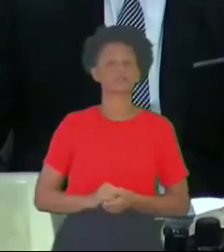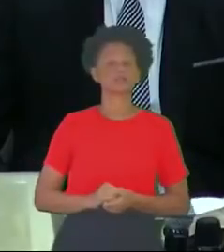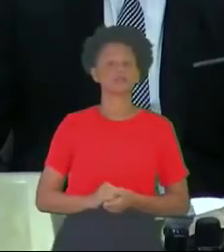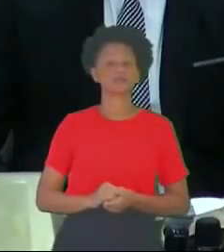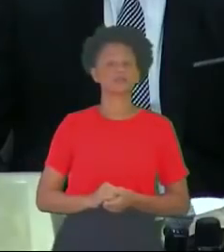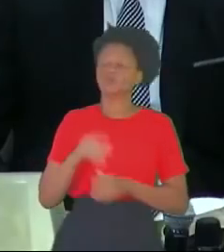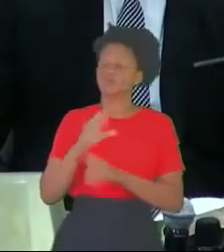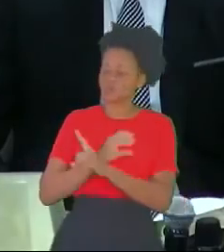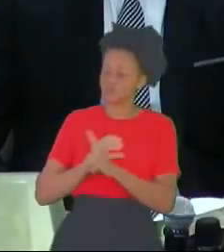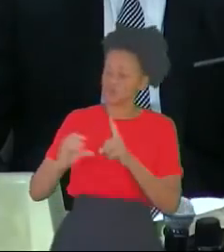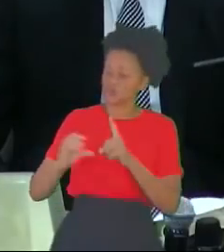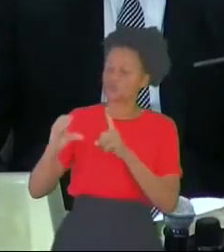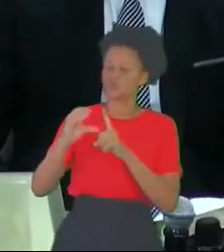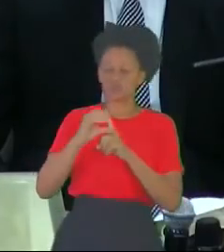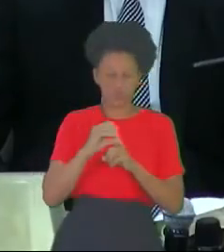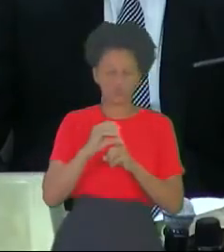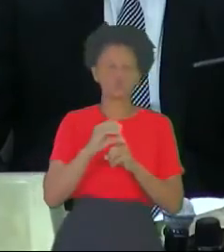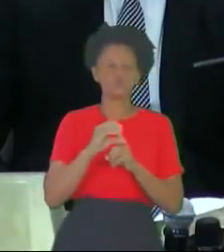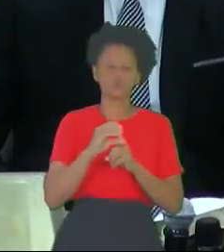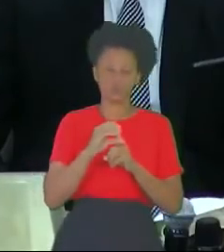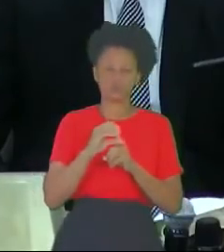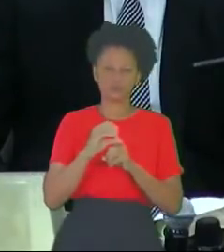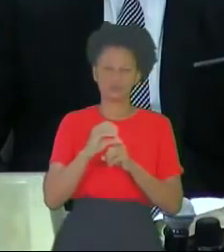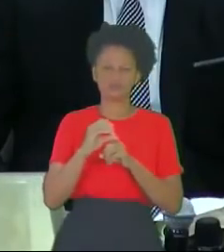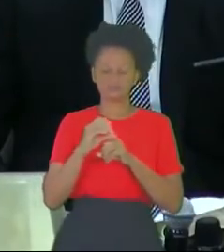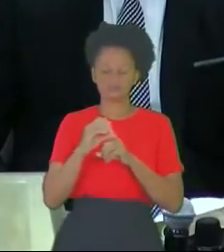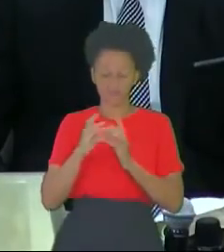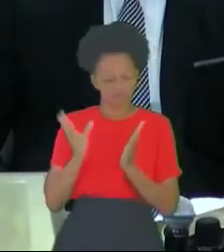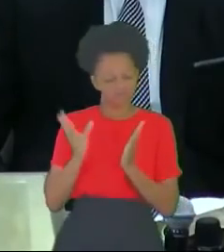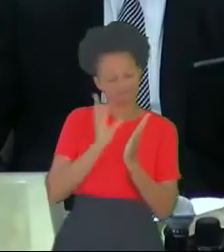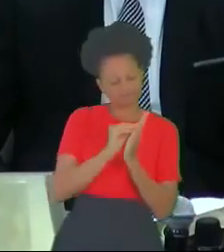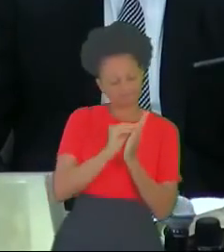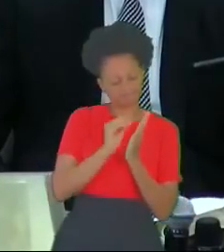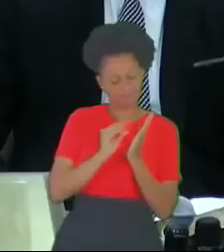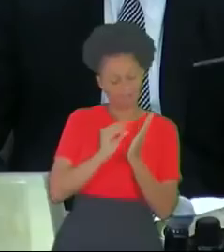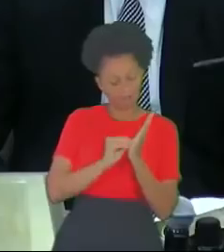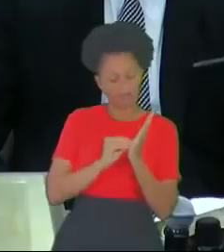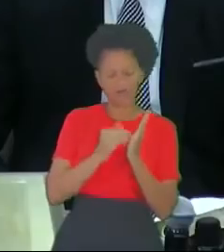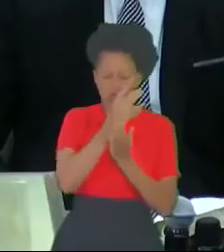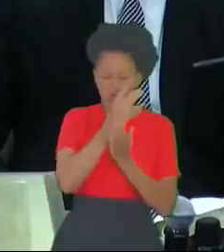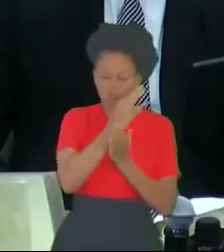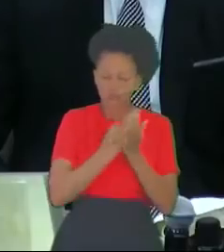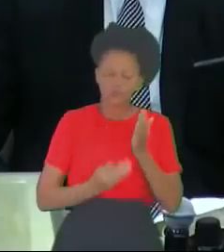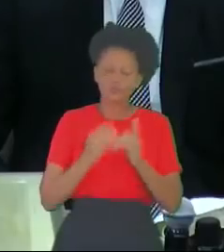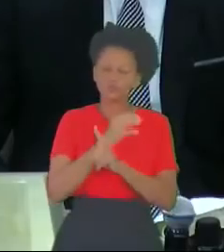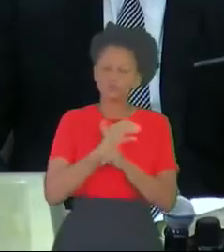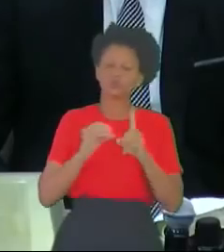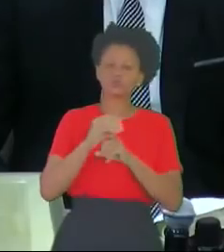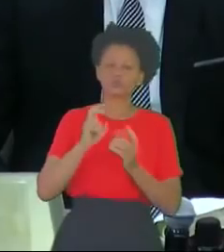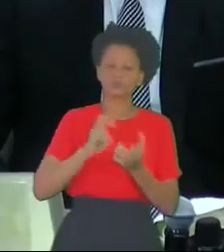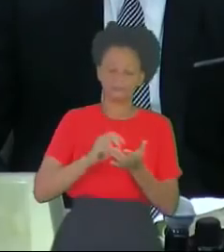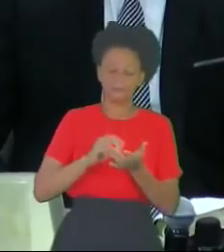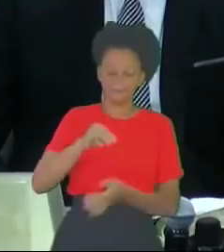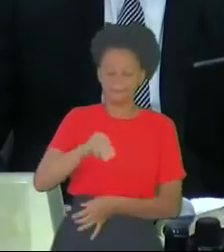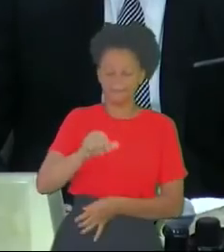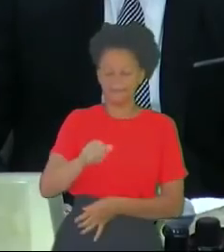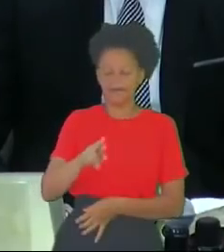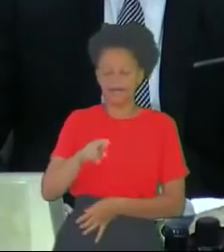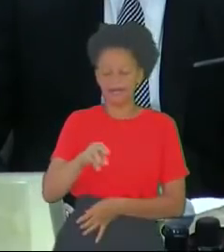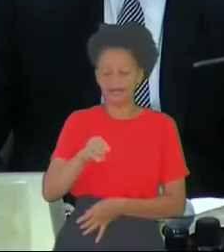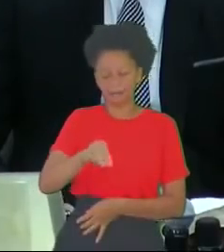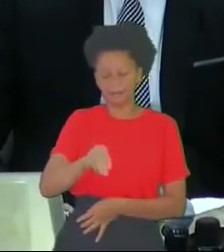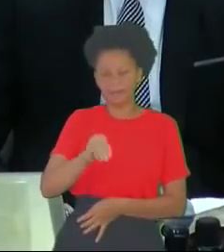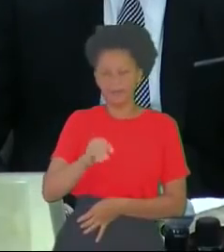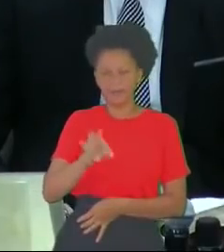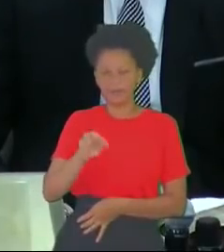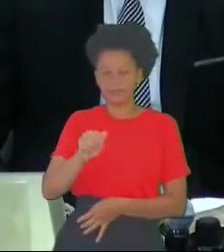cultos, todo dia eu faço a nota pastoral para o culto matutino, e eu descobri o que é marmotagem. A gente